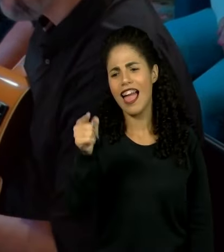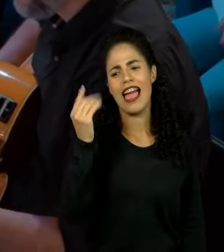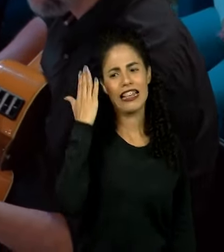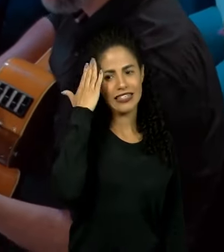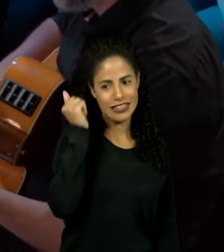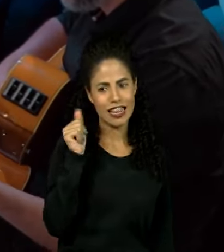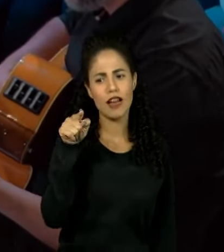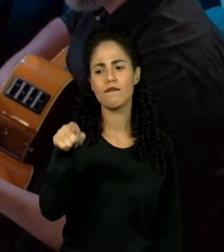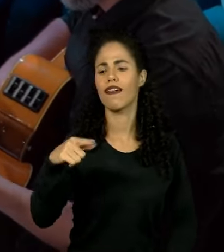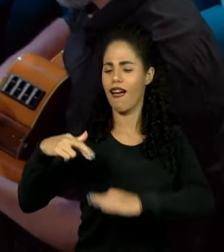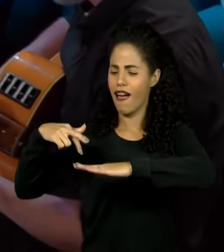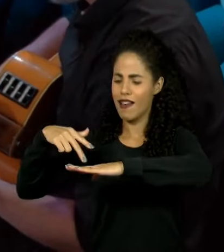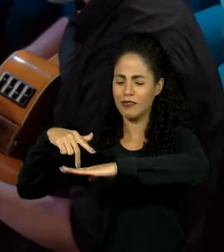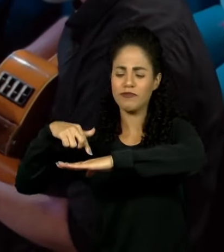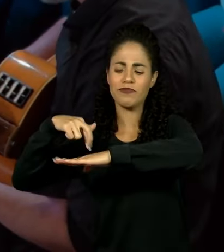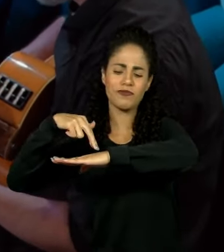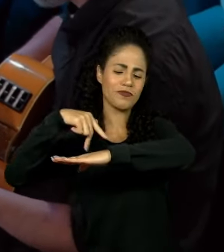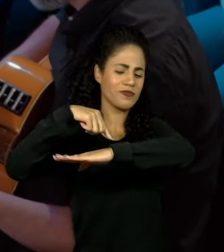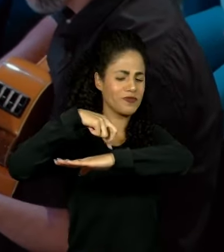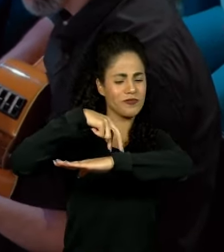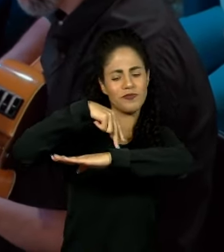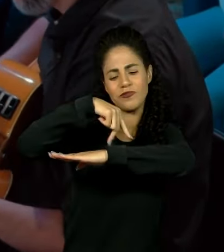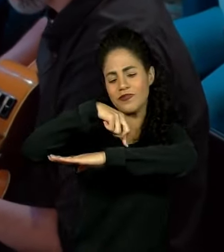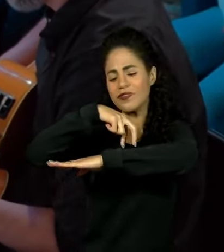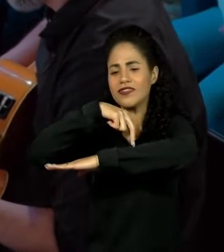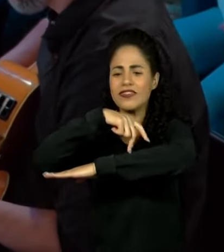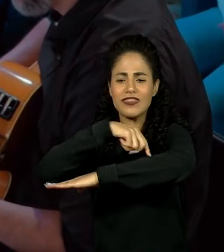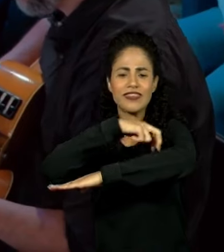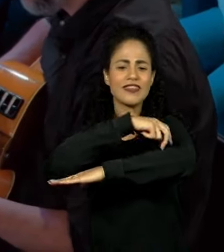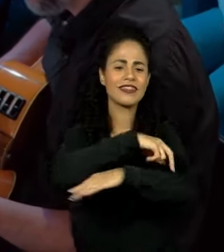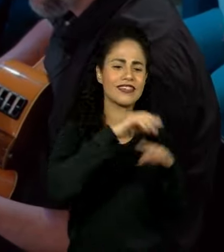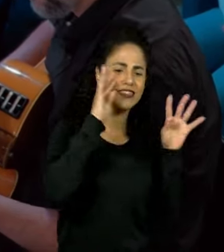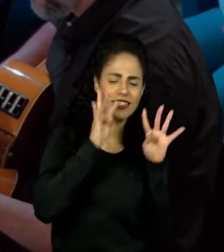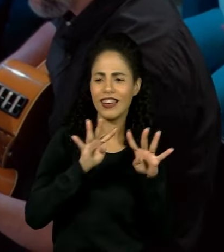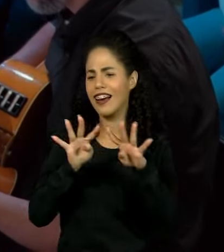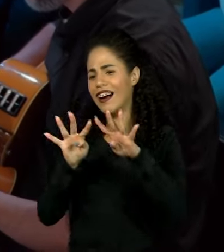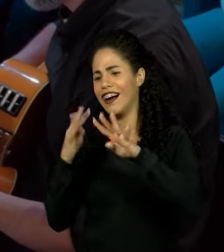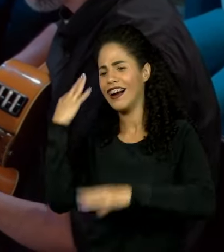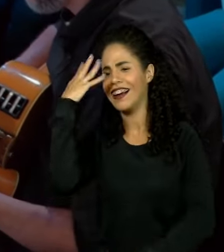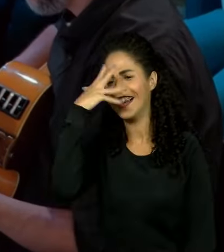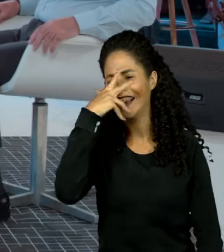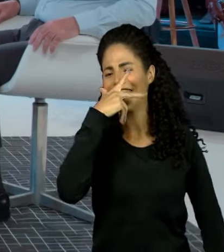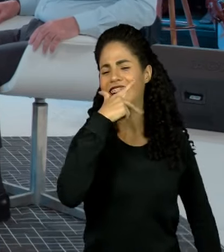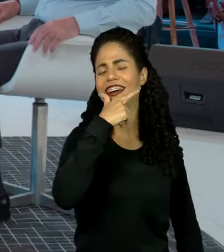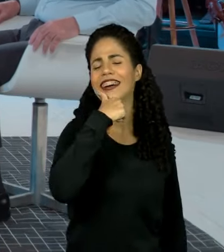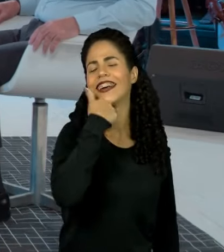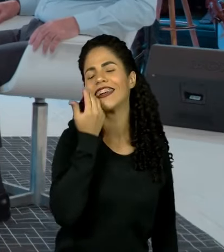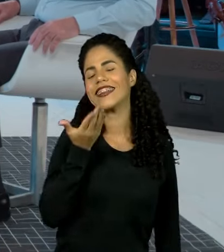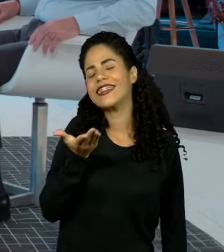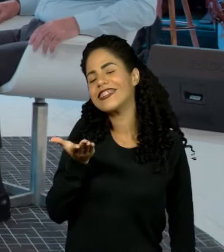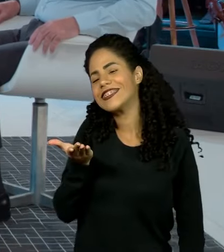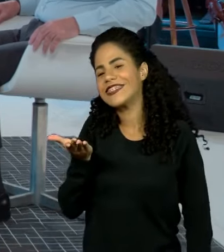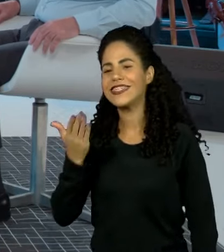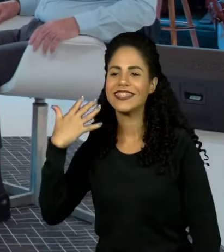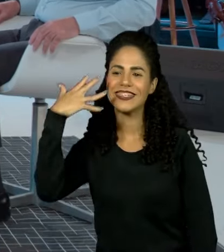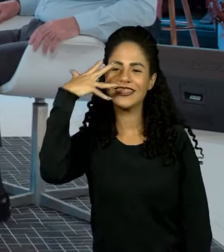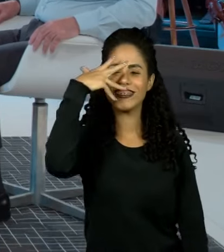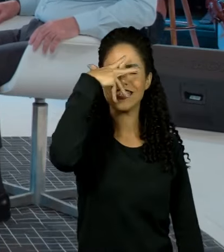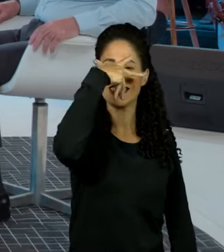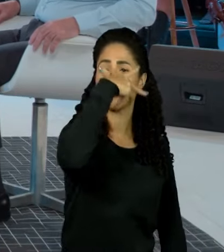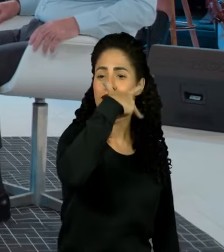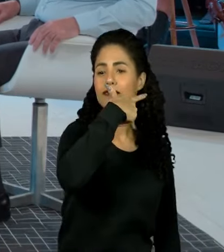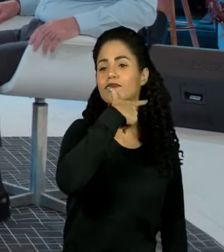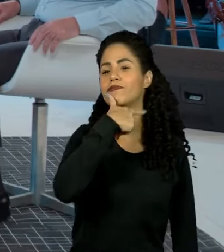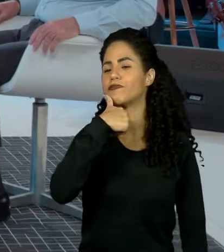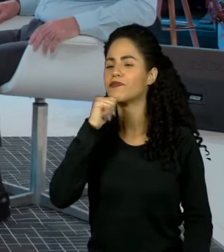que quando ela passa o mundo inteirinho se enche de graça e fica mais lindo por